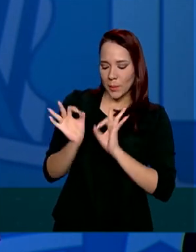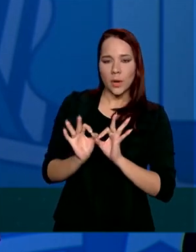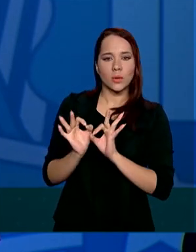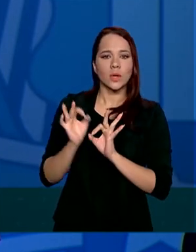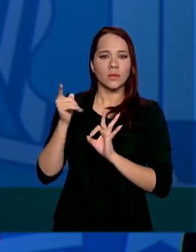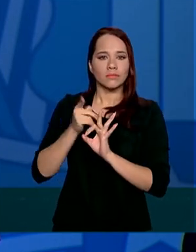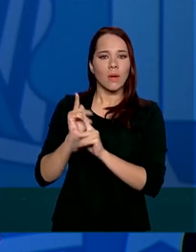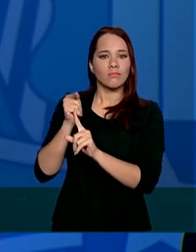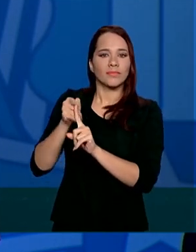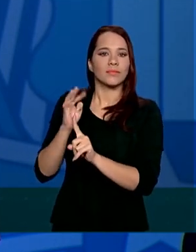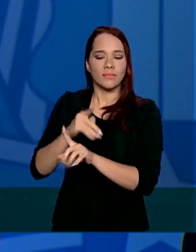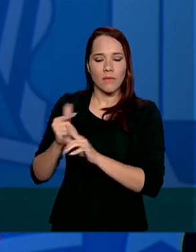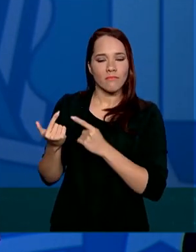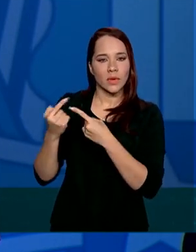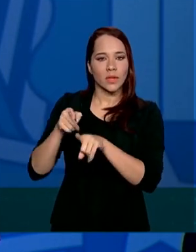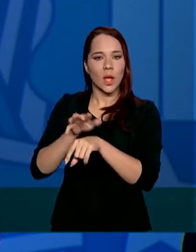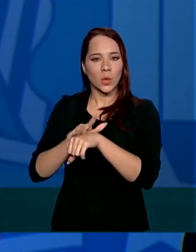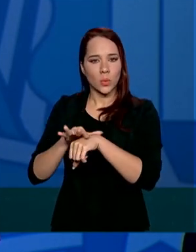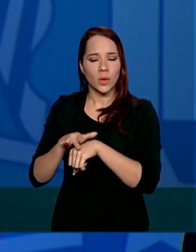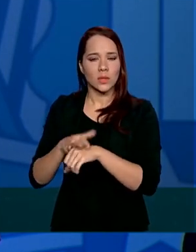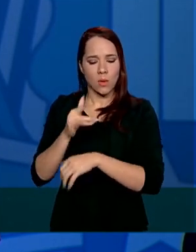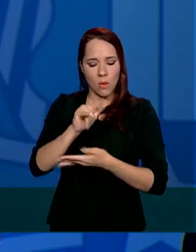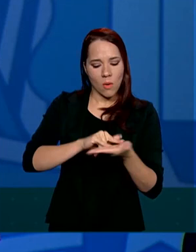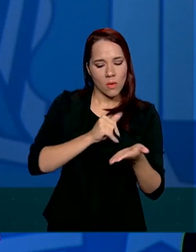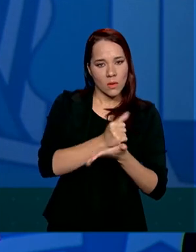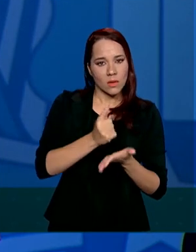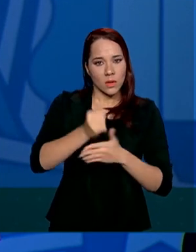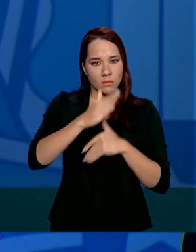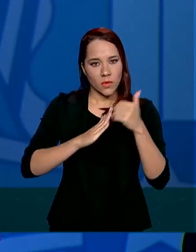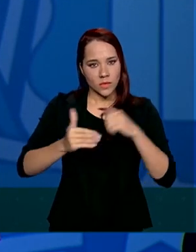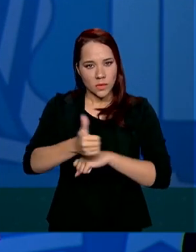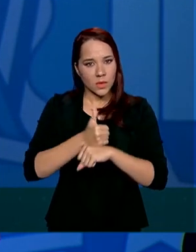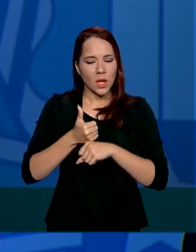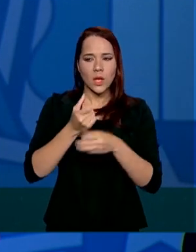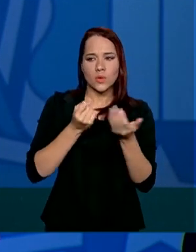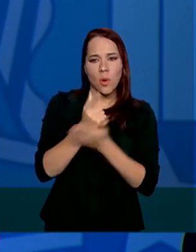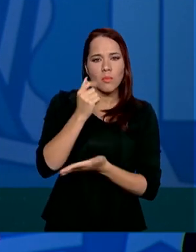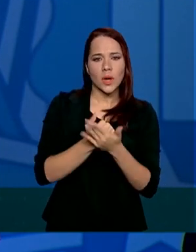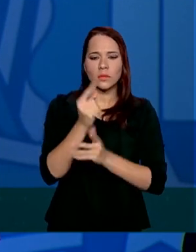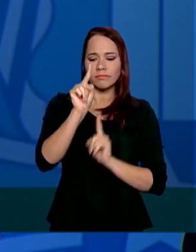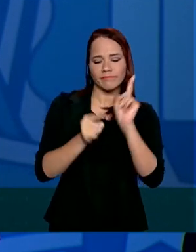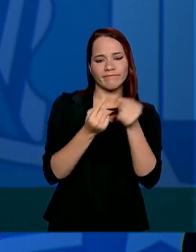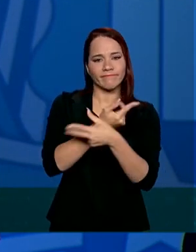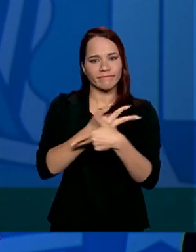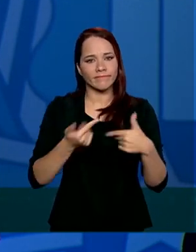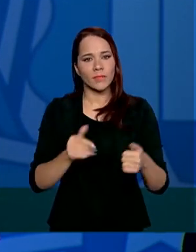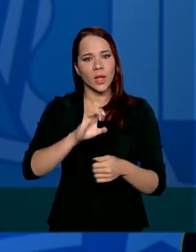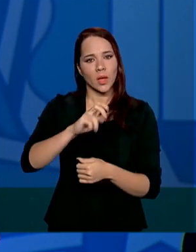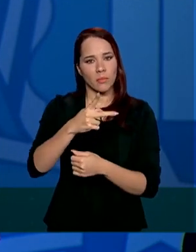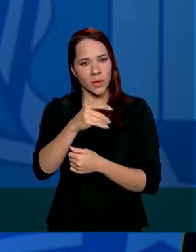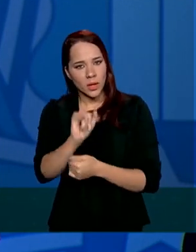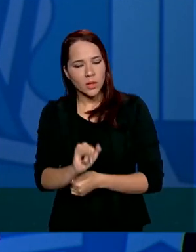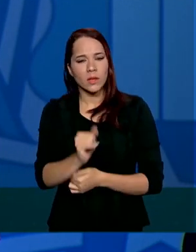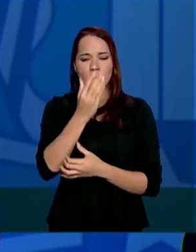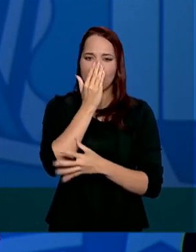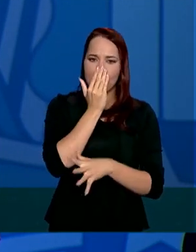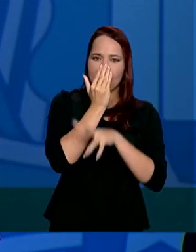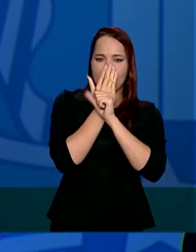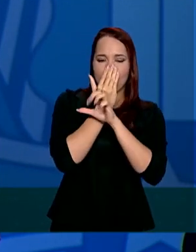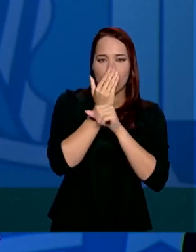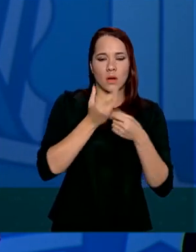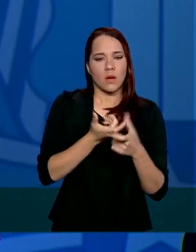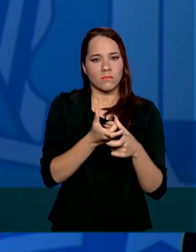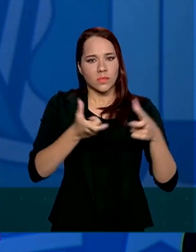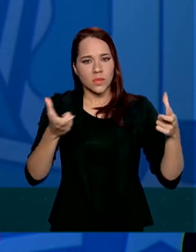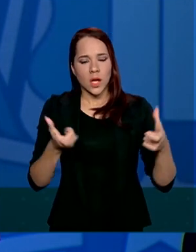enfrentar a doença, contratando profissionais, adquirindo insumos, equipamentos, EPI, ventiladores, ampliando